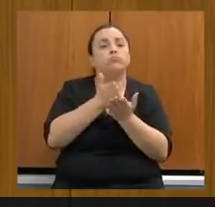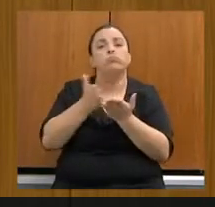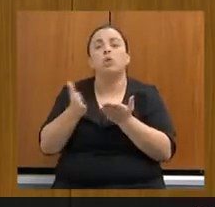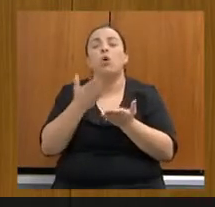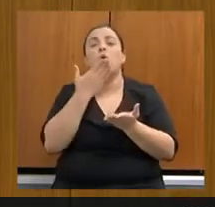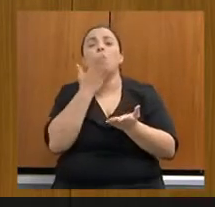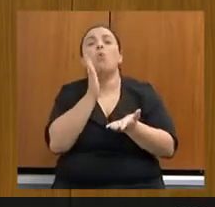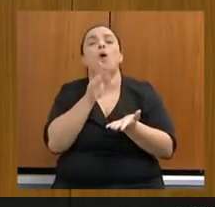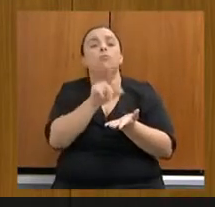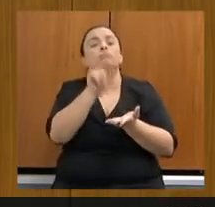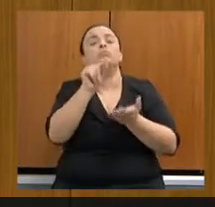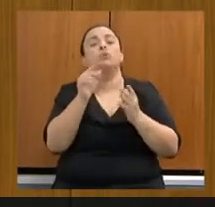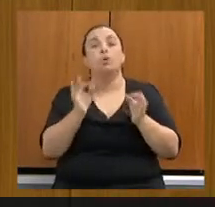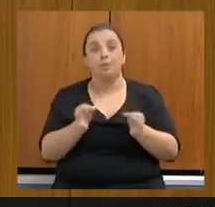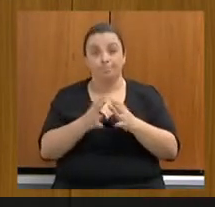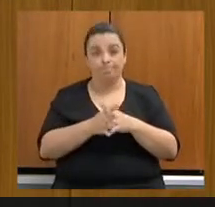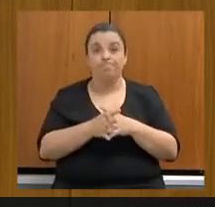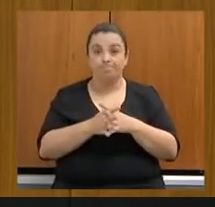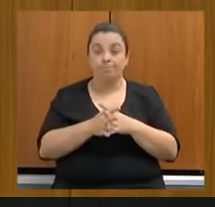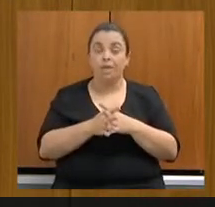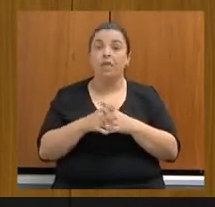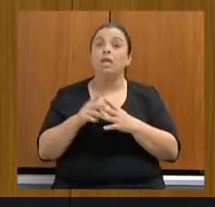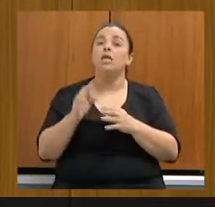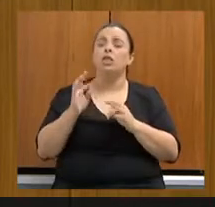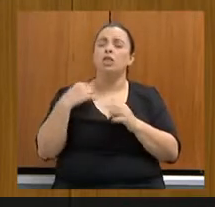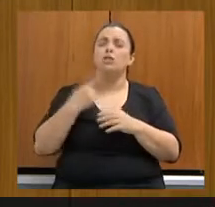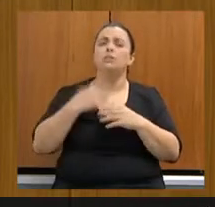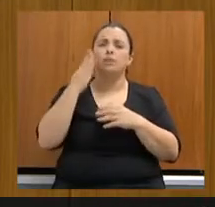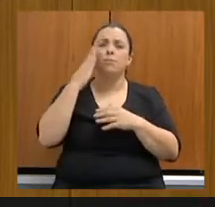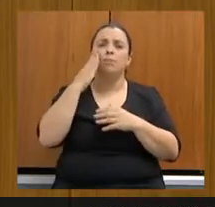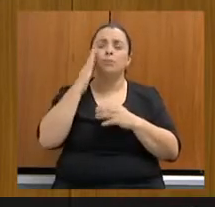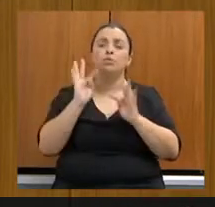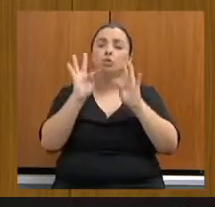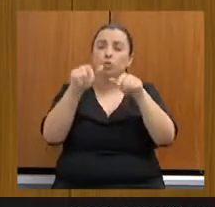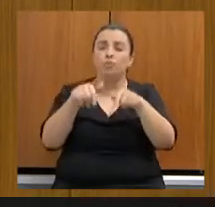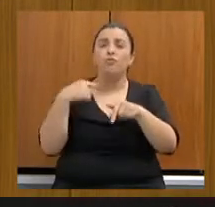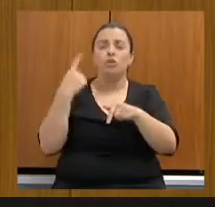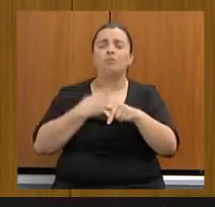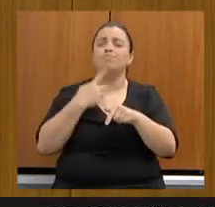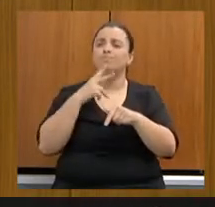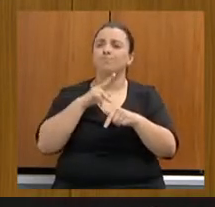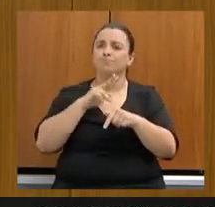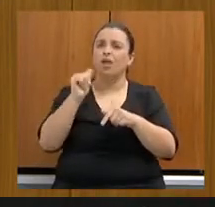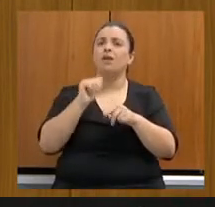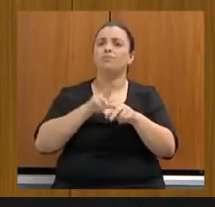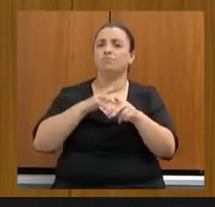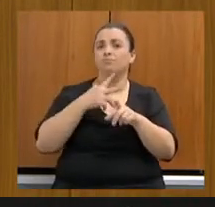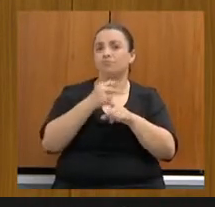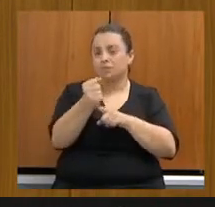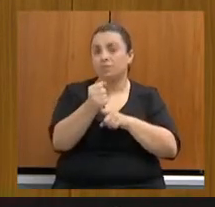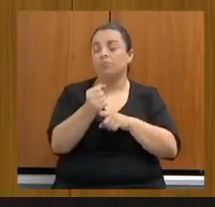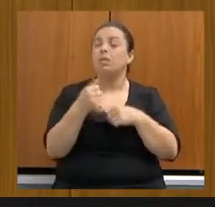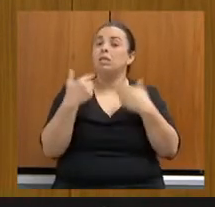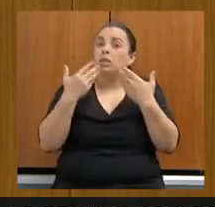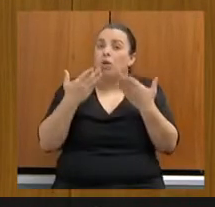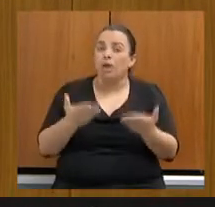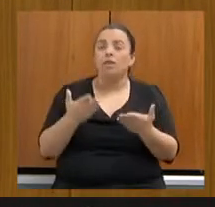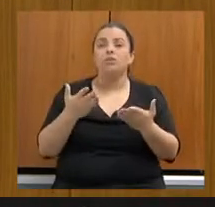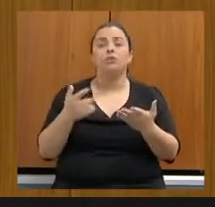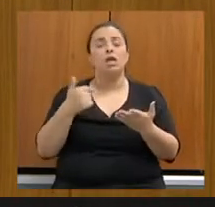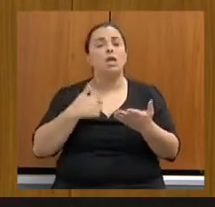vamos com toda certeza no final sermos vencedores é isso e eu neste